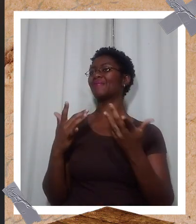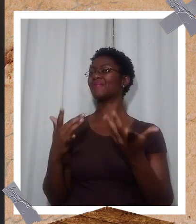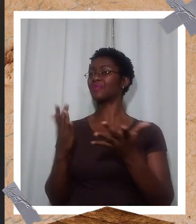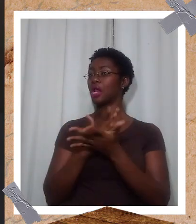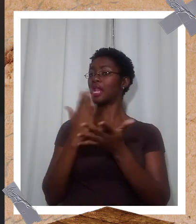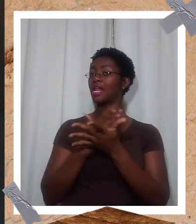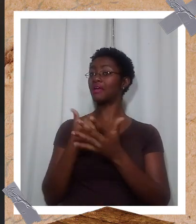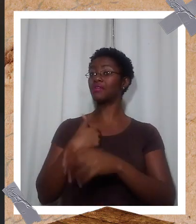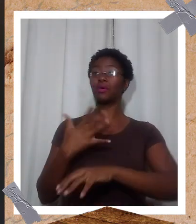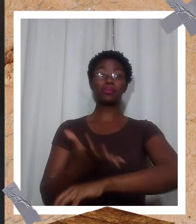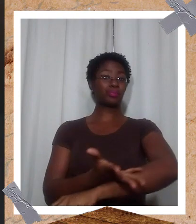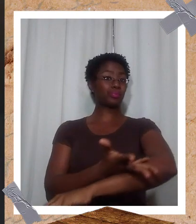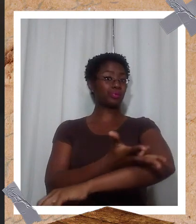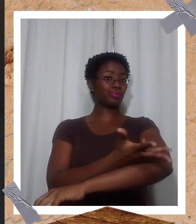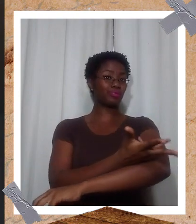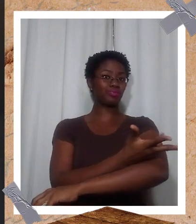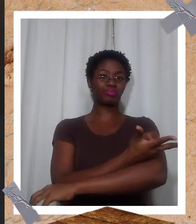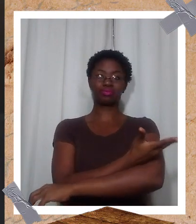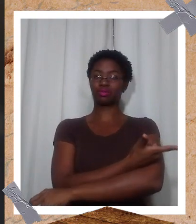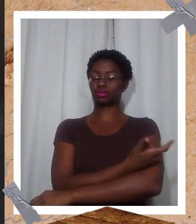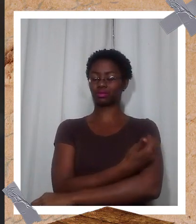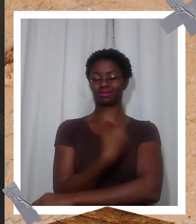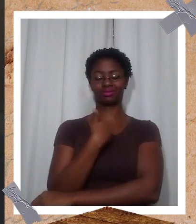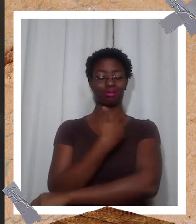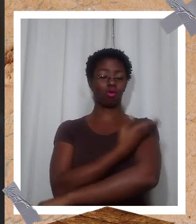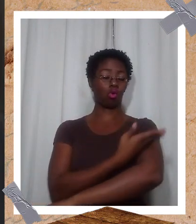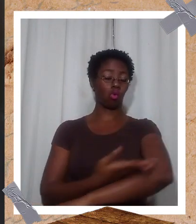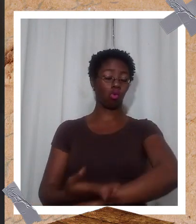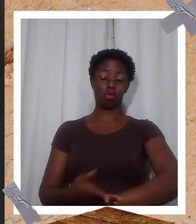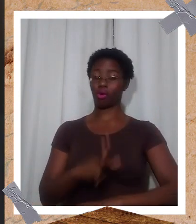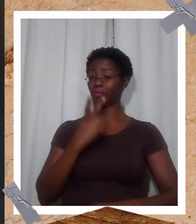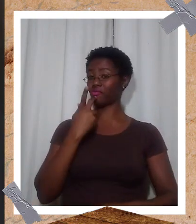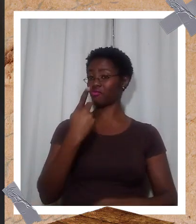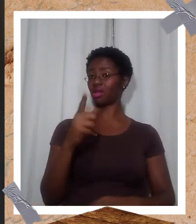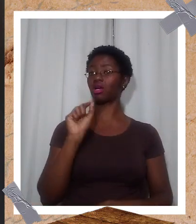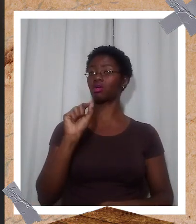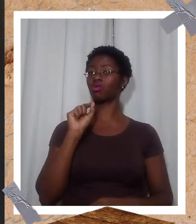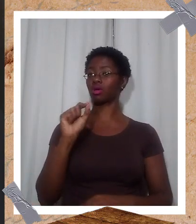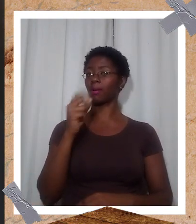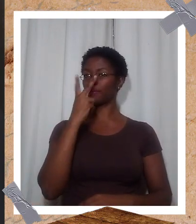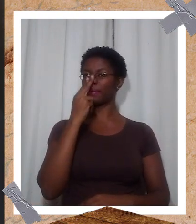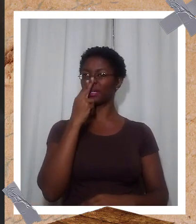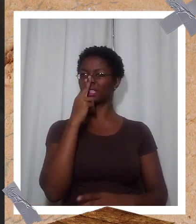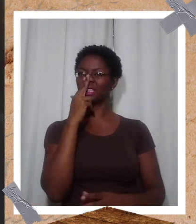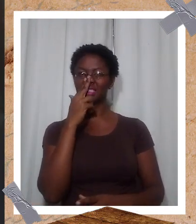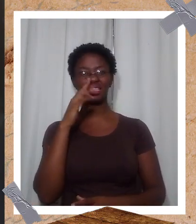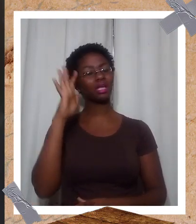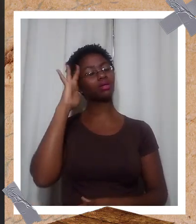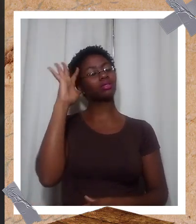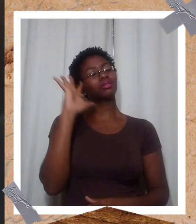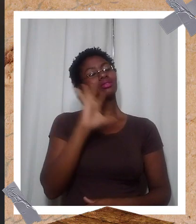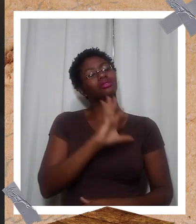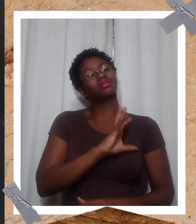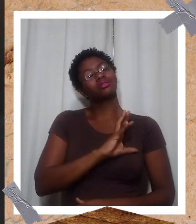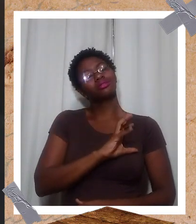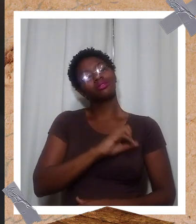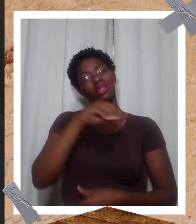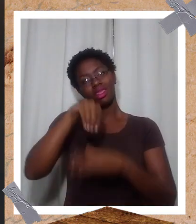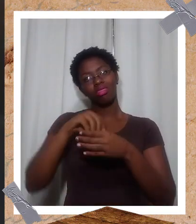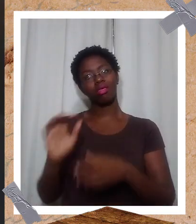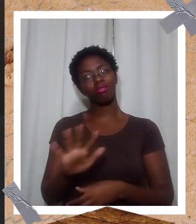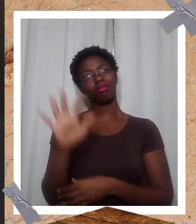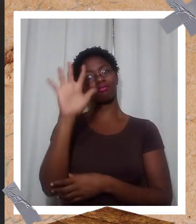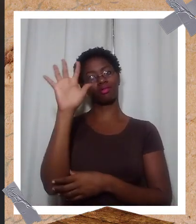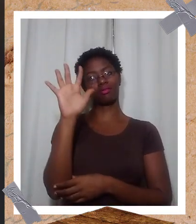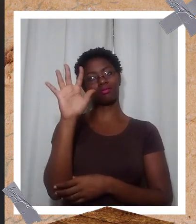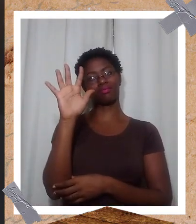livro, eu me emociono bastante, né? Eu costumo dizer que essa história ela é um conto de encantamento ambientado na favela. A história